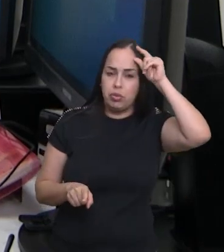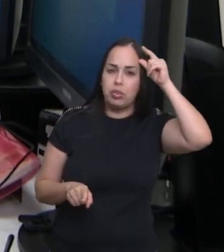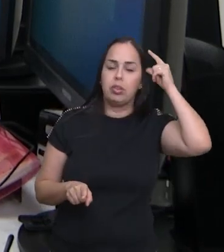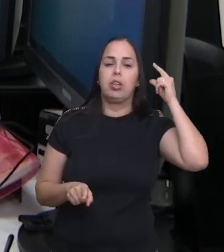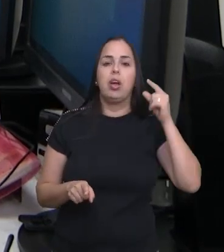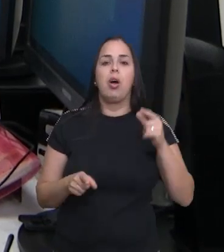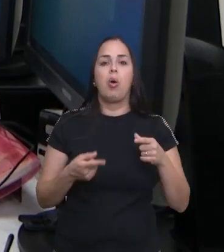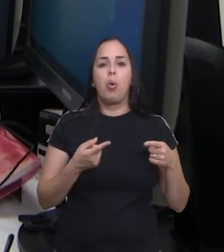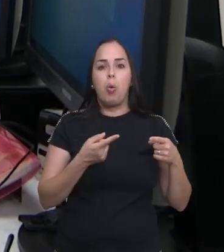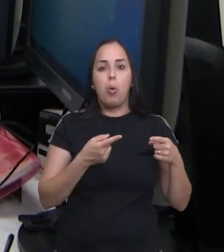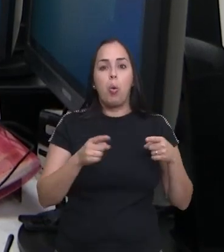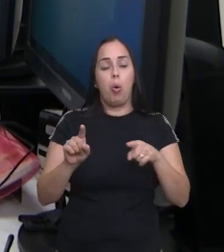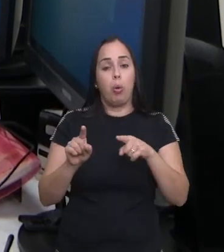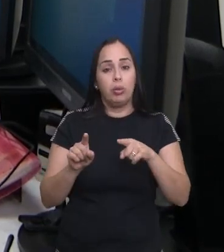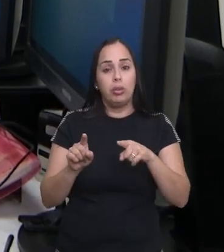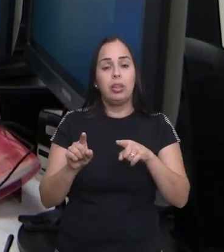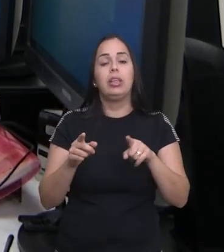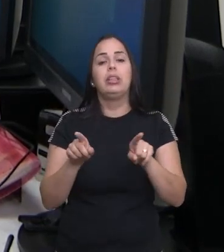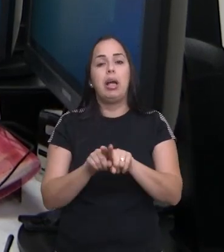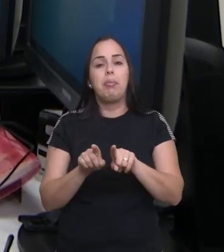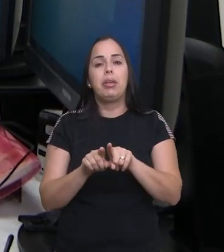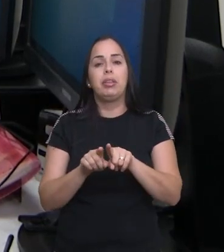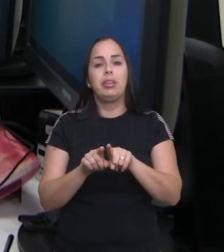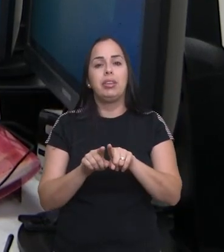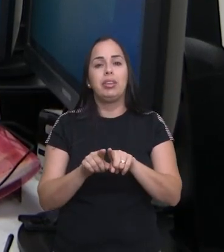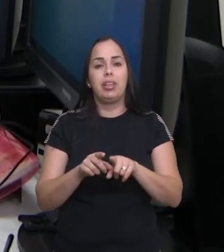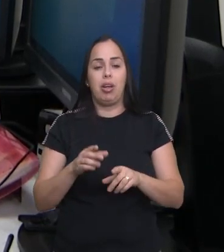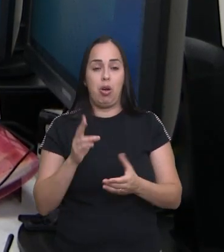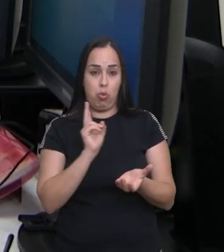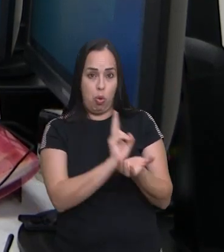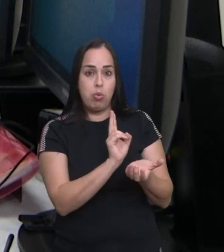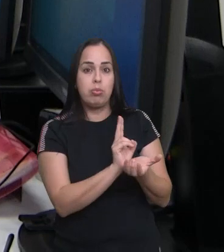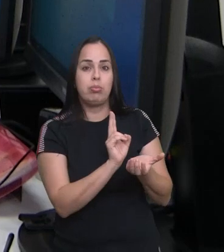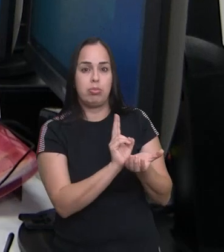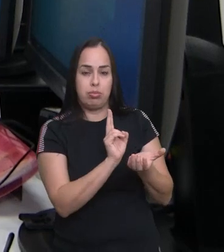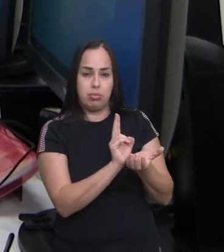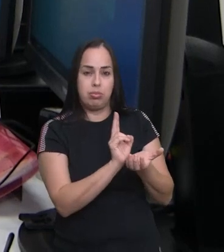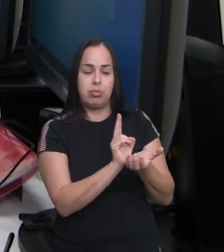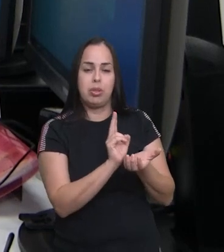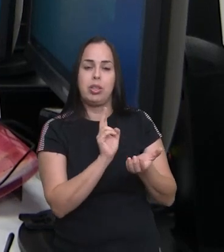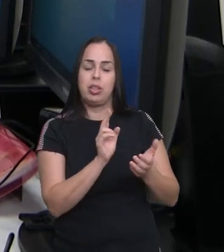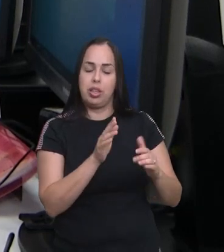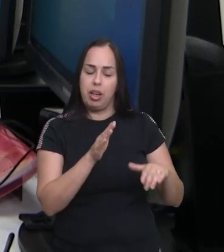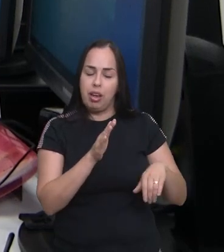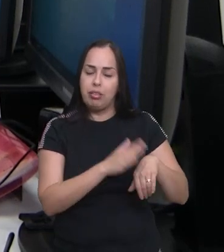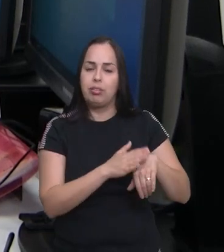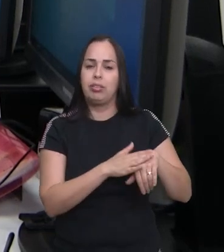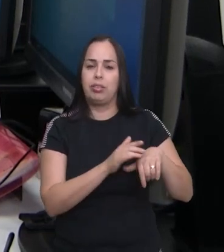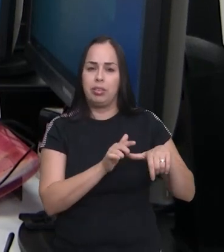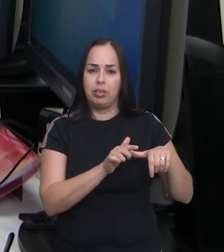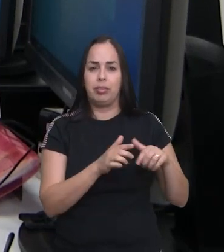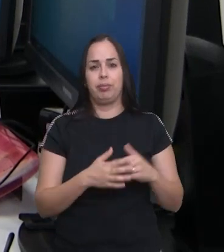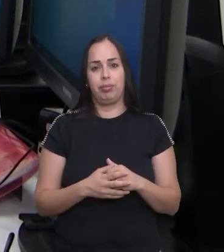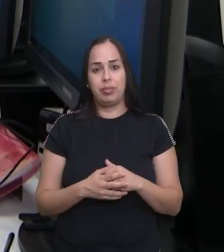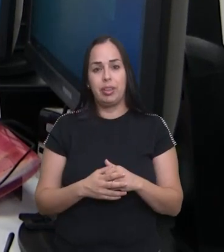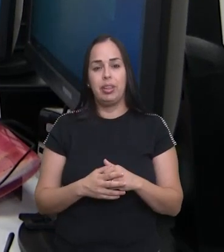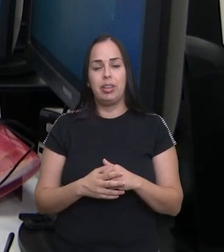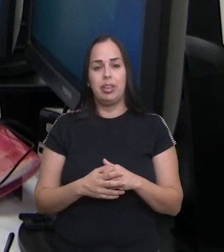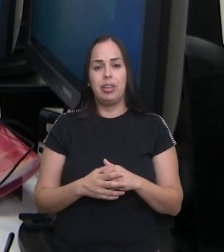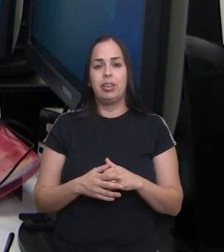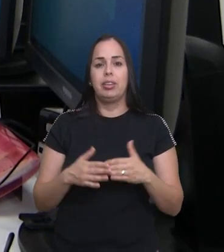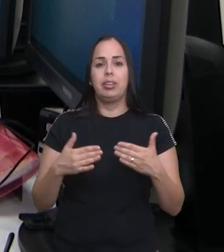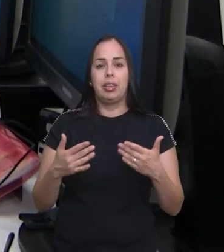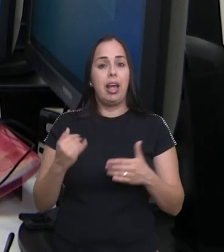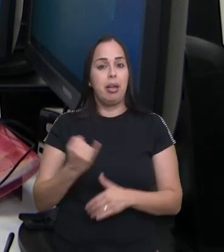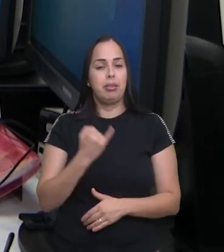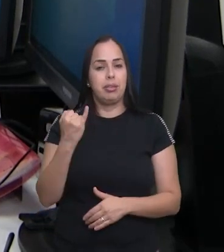de combate a esses casos, quanto também o próprio Conselho Tutelar, que age diretamente nesses casos. Então,